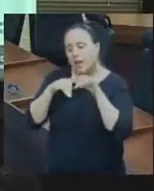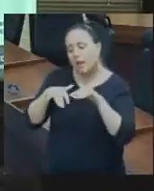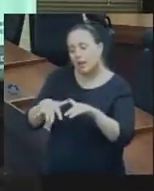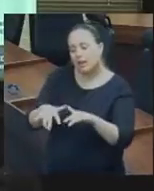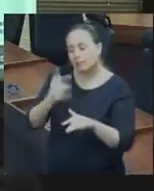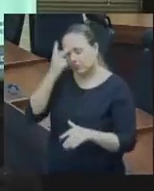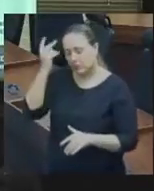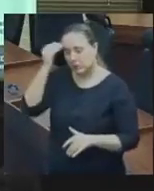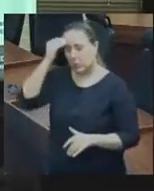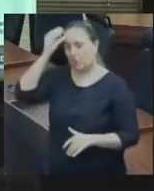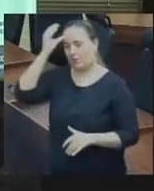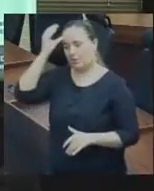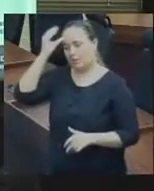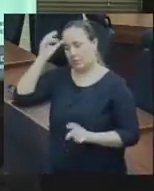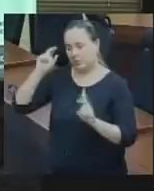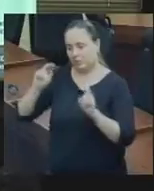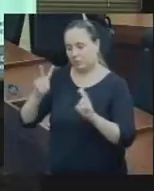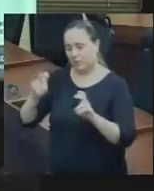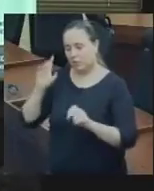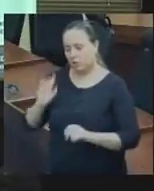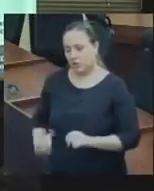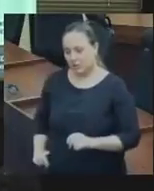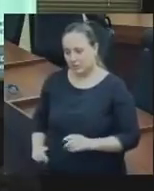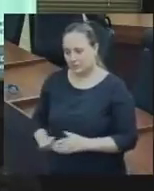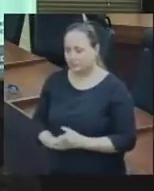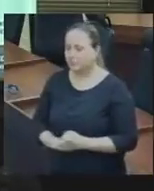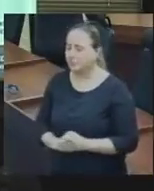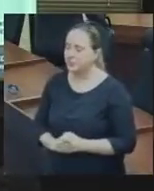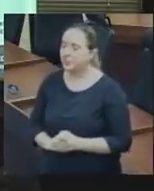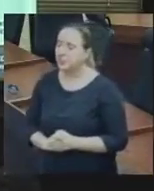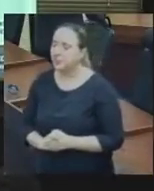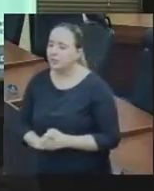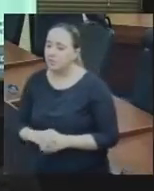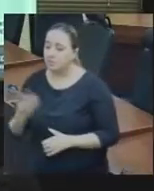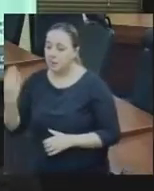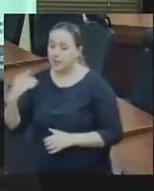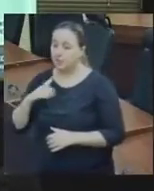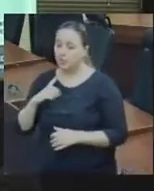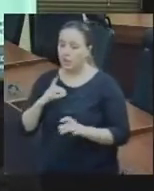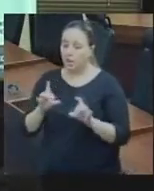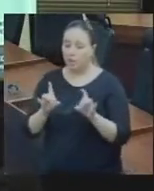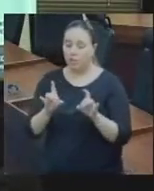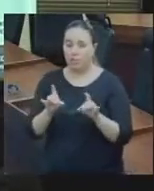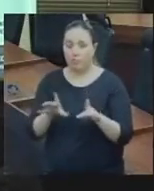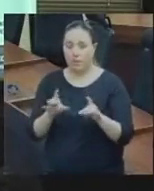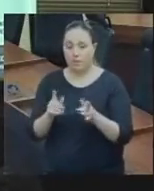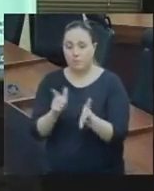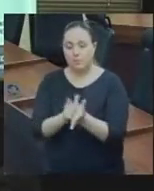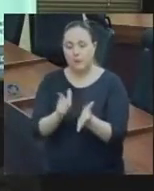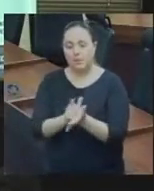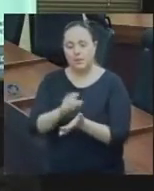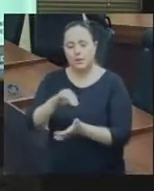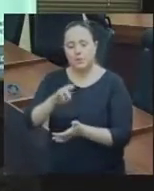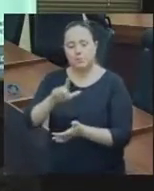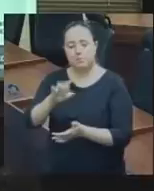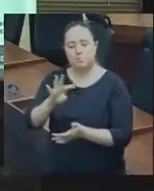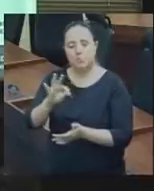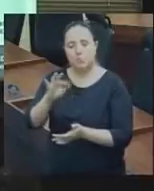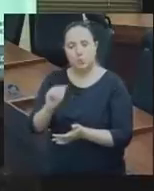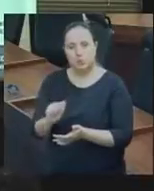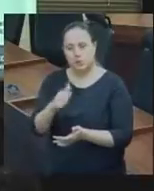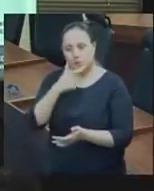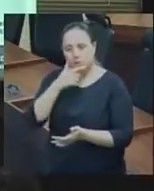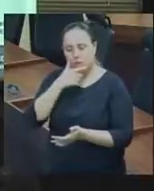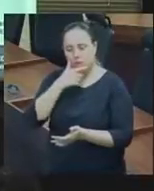conhecimento não ele a última campanha dele foi vender blocos de multas para angariar recursos para o